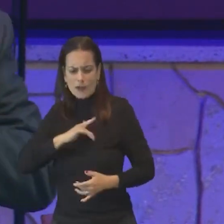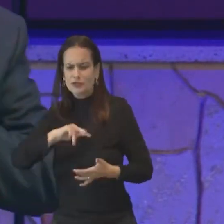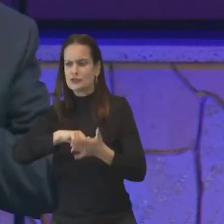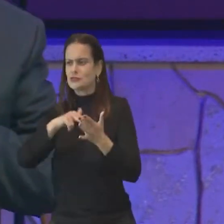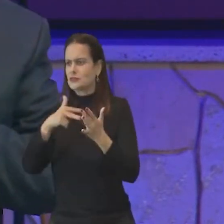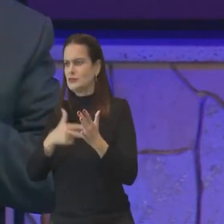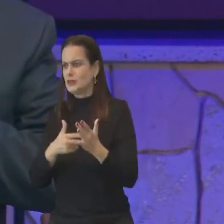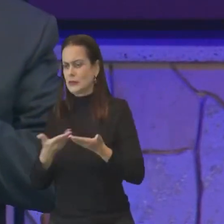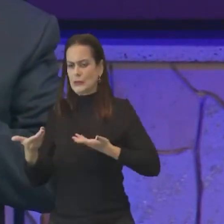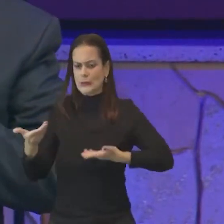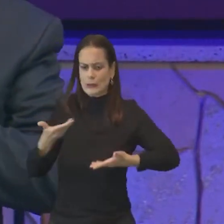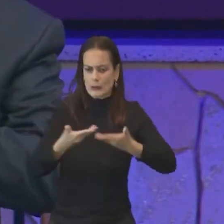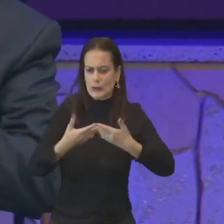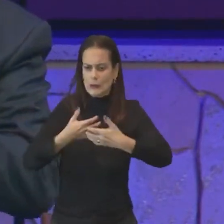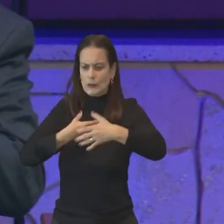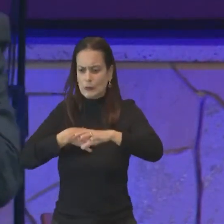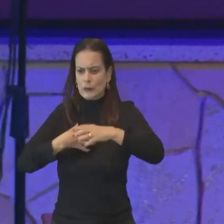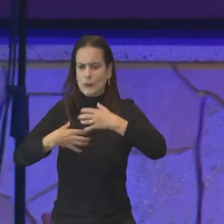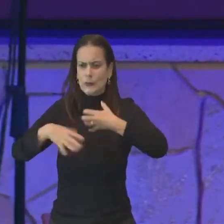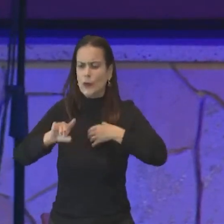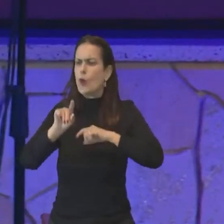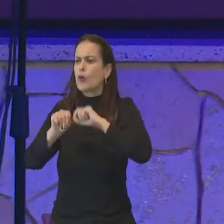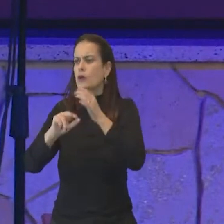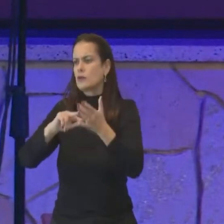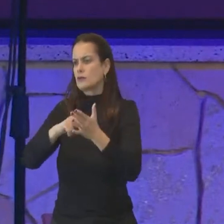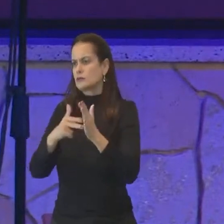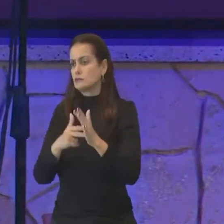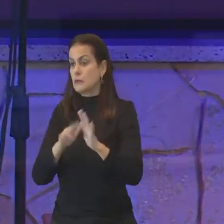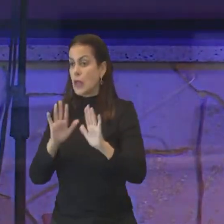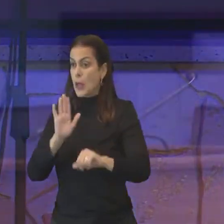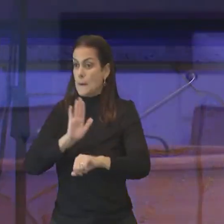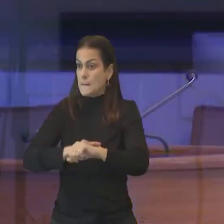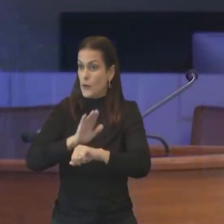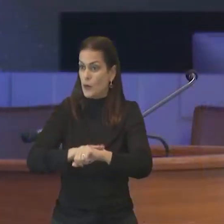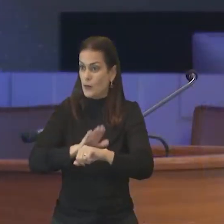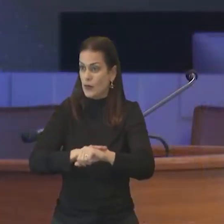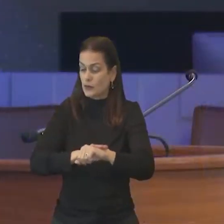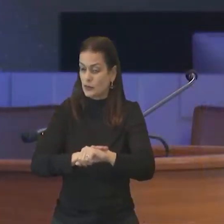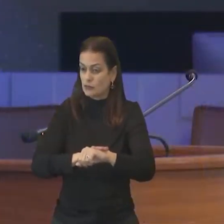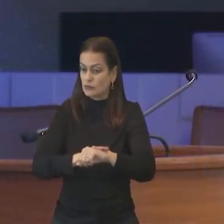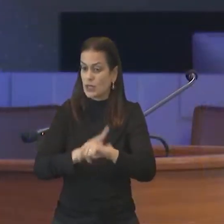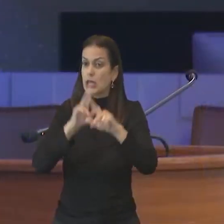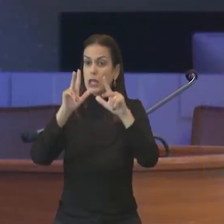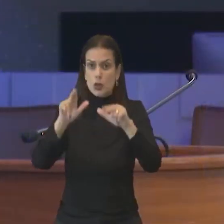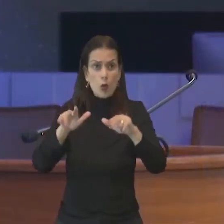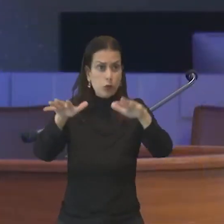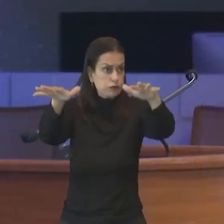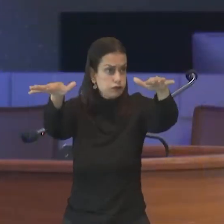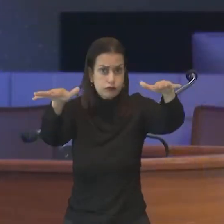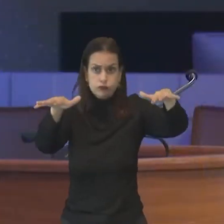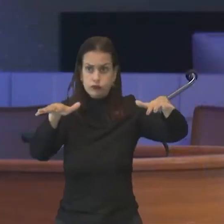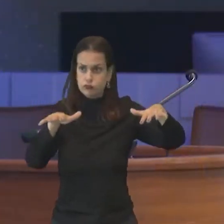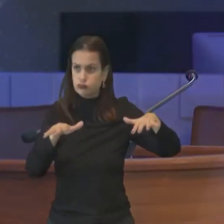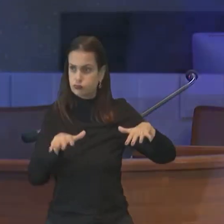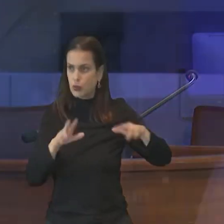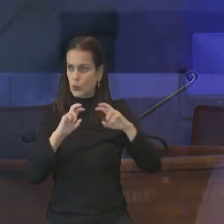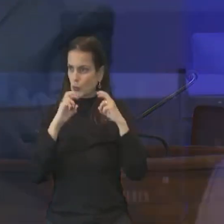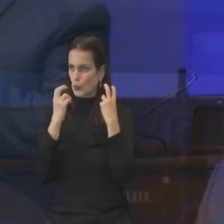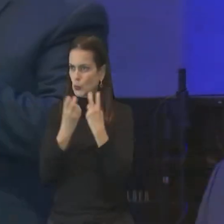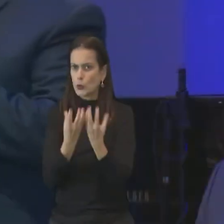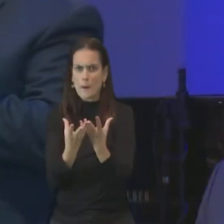outros. Pois foi exatamente naquele momento, assim como nós estamos aqui neste culto,